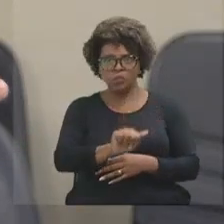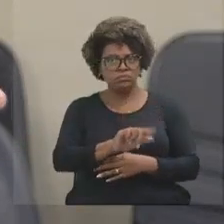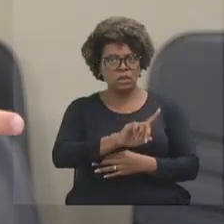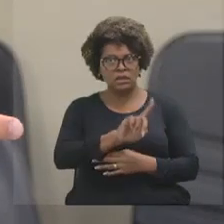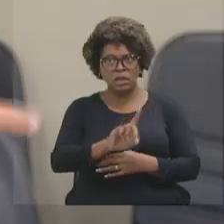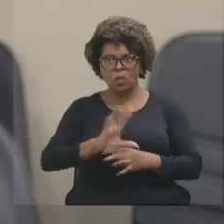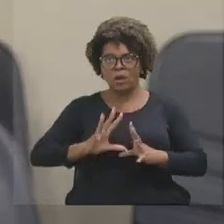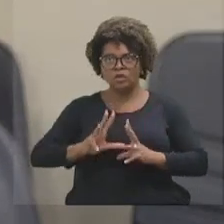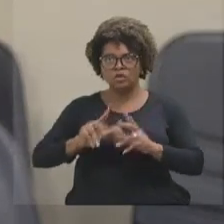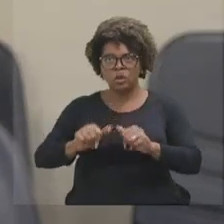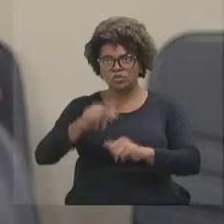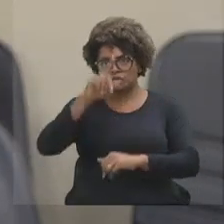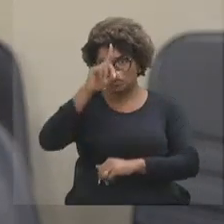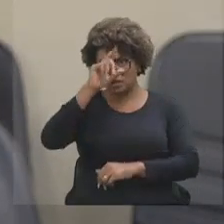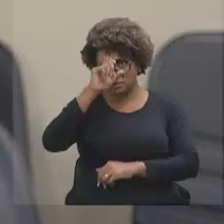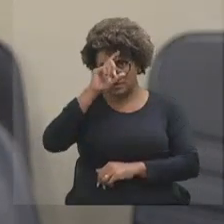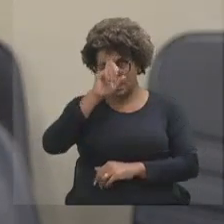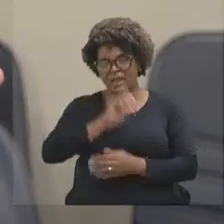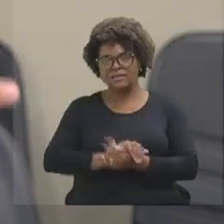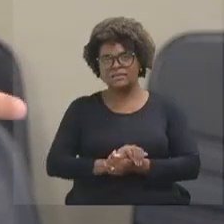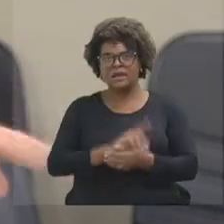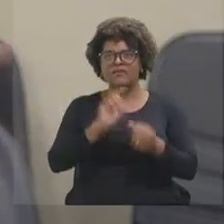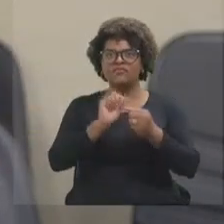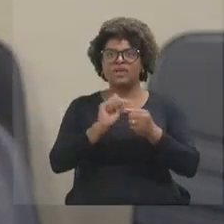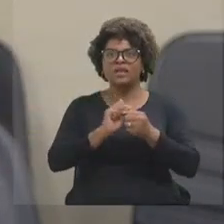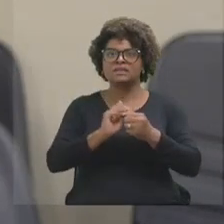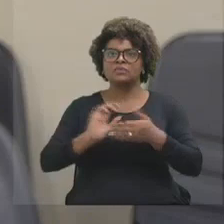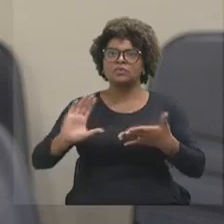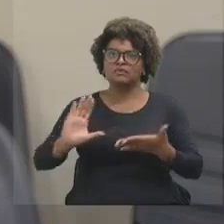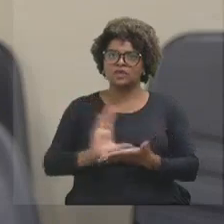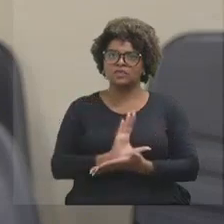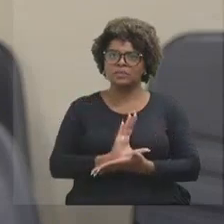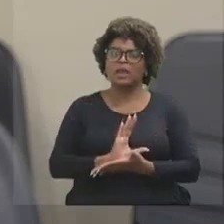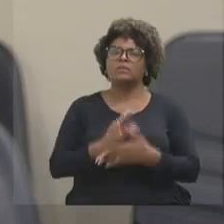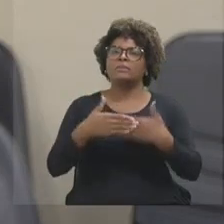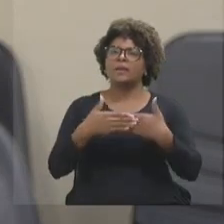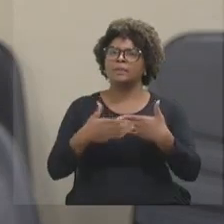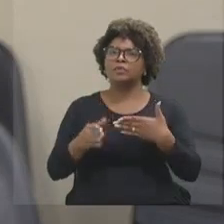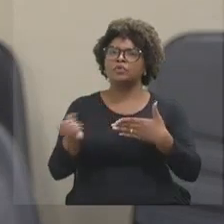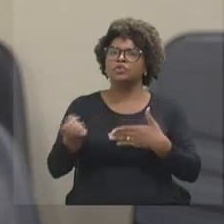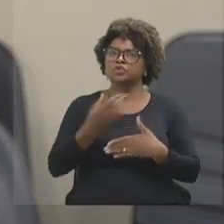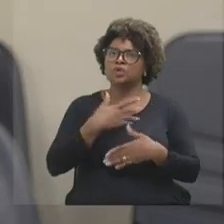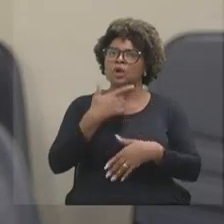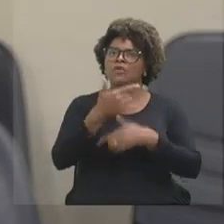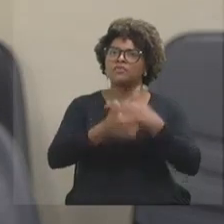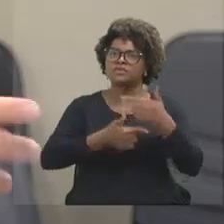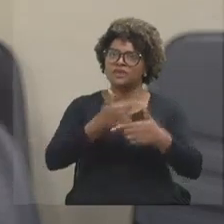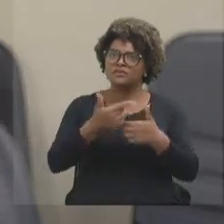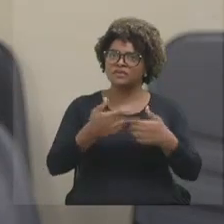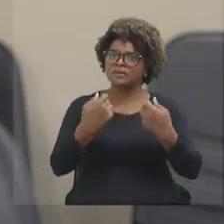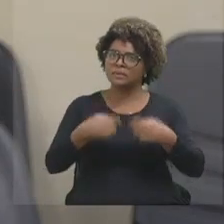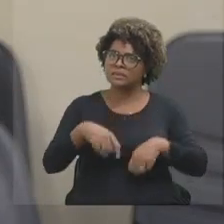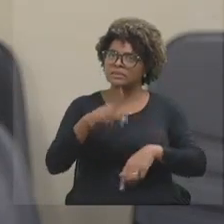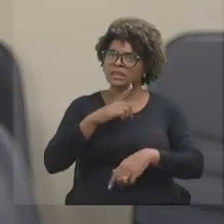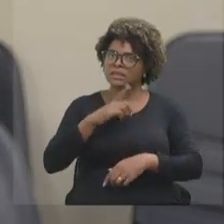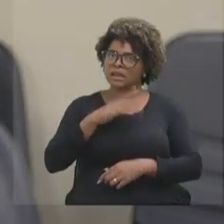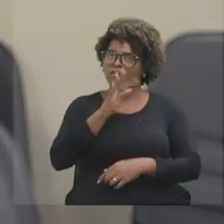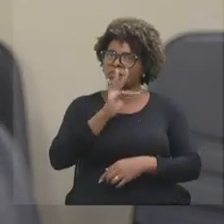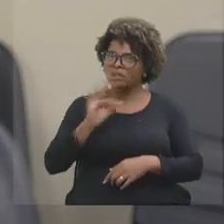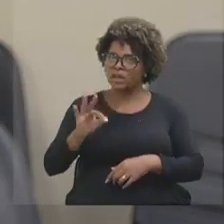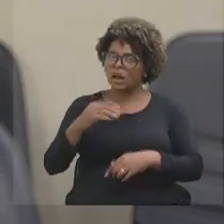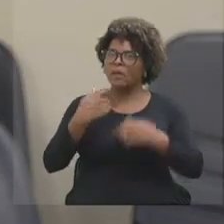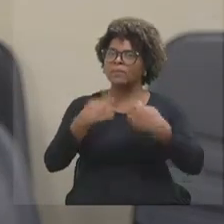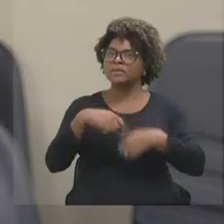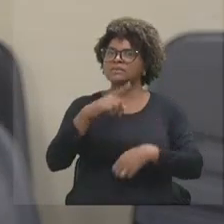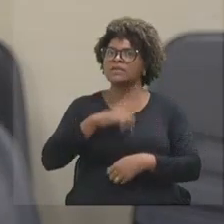recurso de investimento para abertura de novos serviços ou Custei a Faé que Federal tem que ser habilitado Me passa depois o pedido